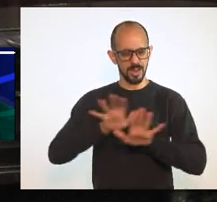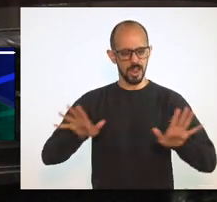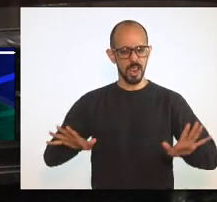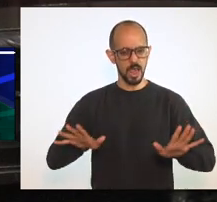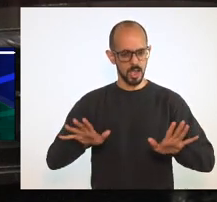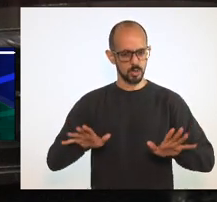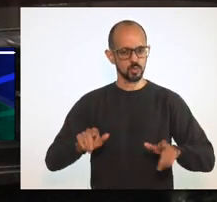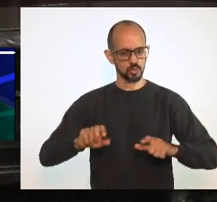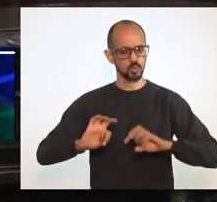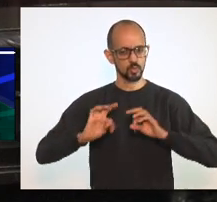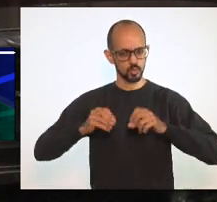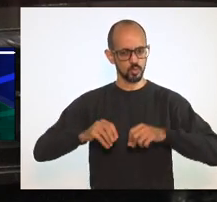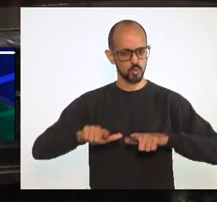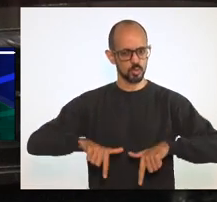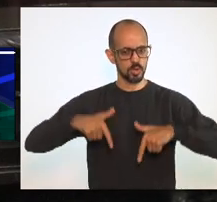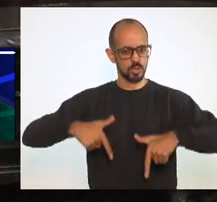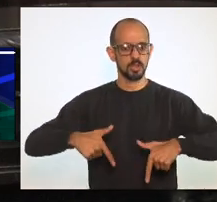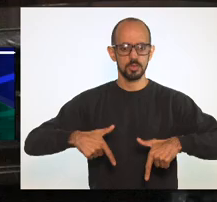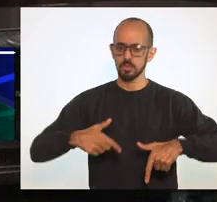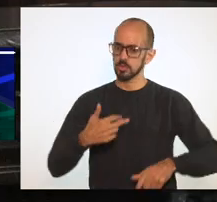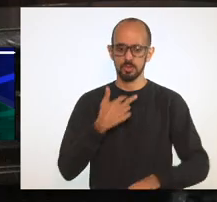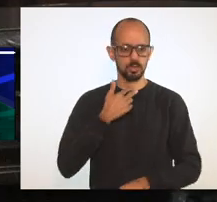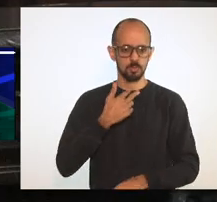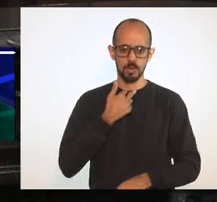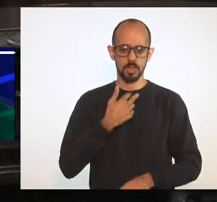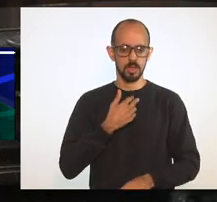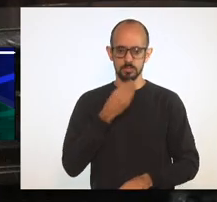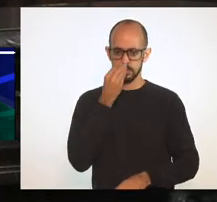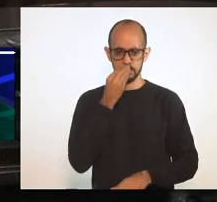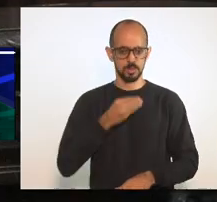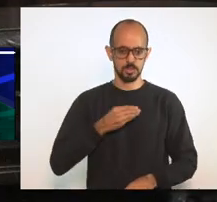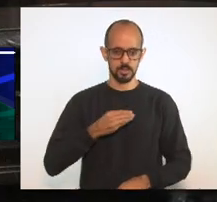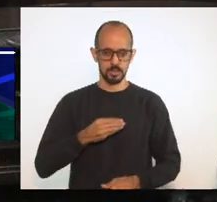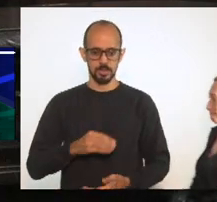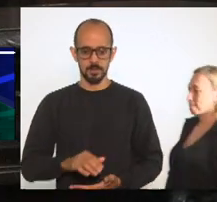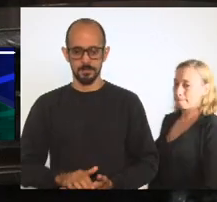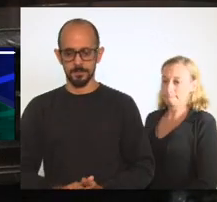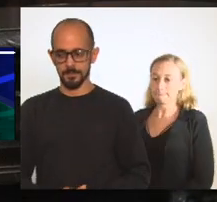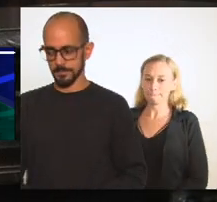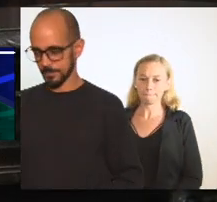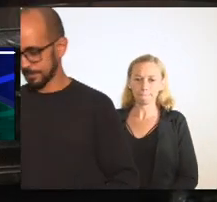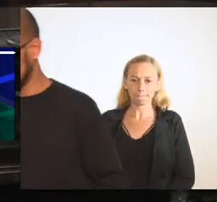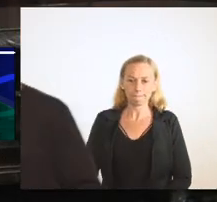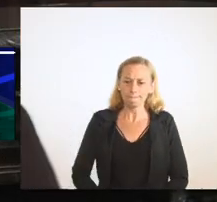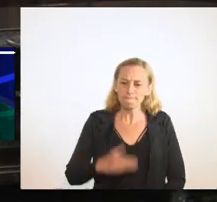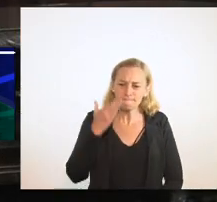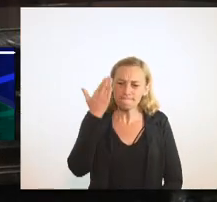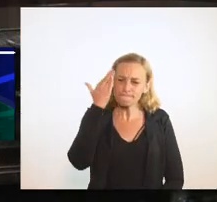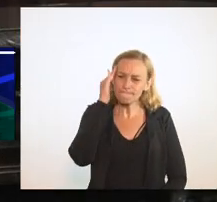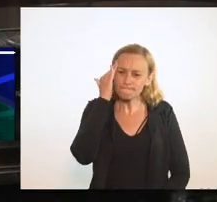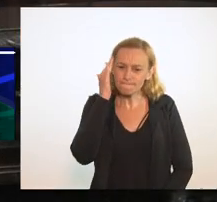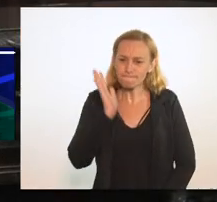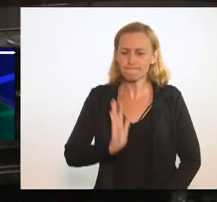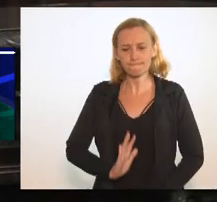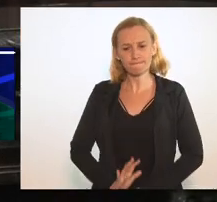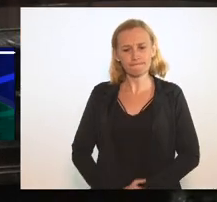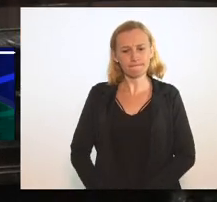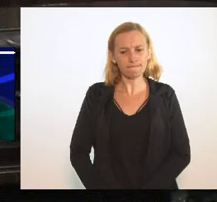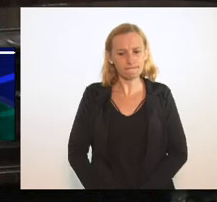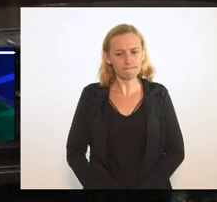nesses dados. Nós não podemos permitir mais não entender efetivamente